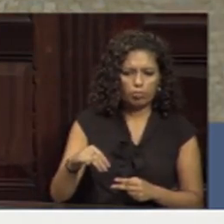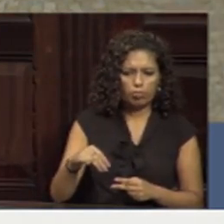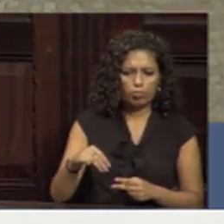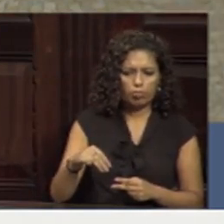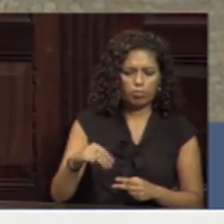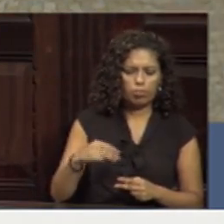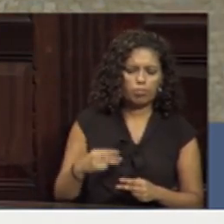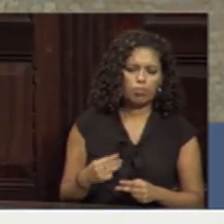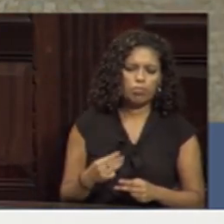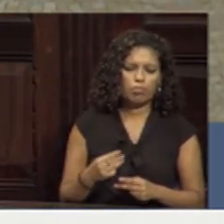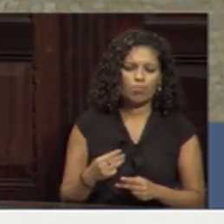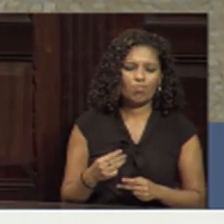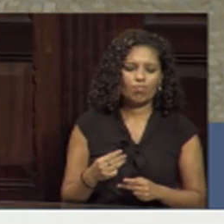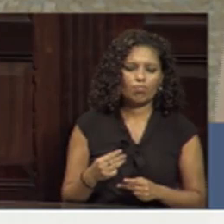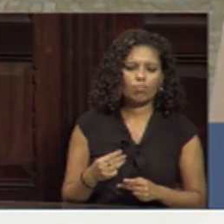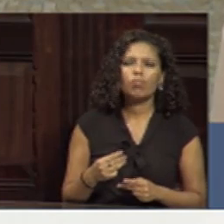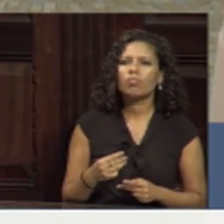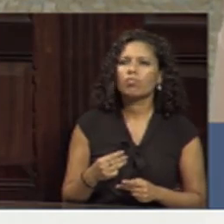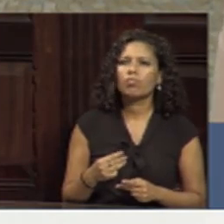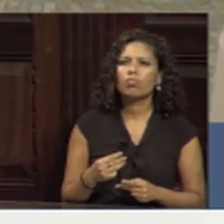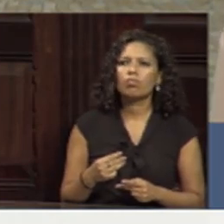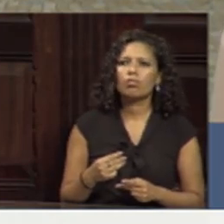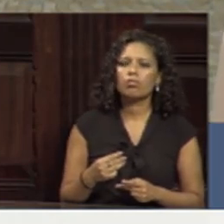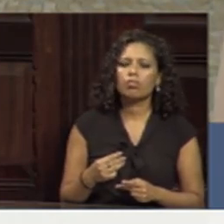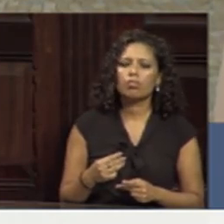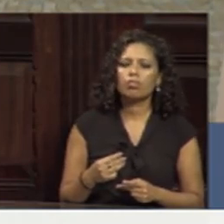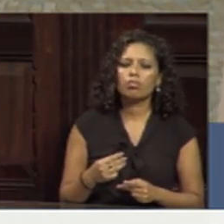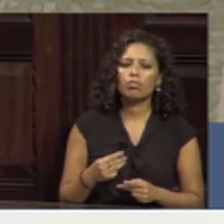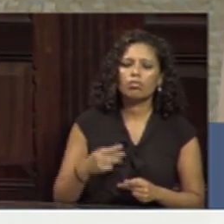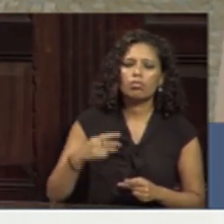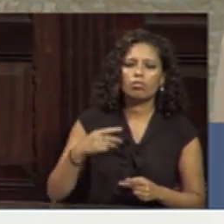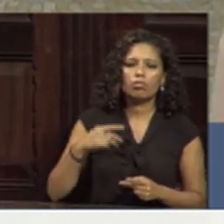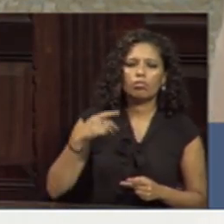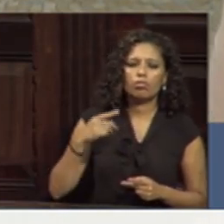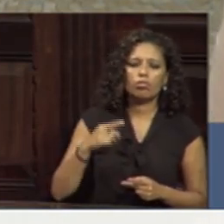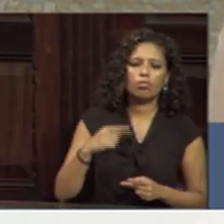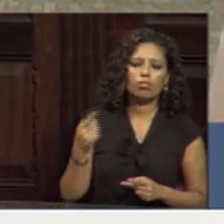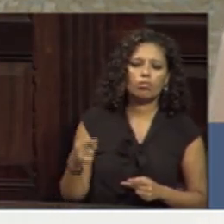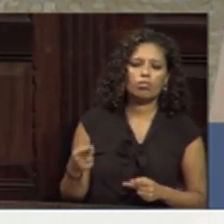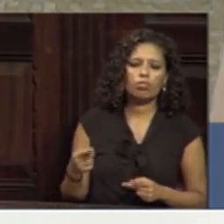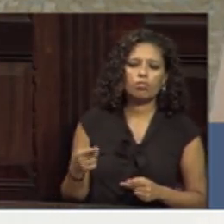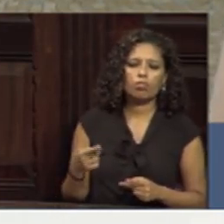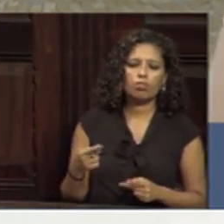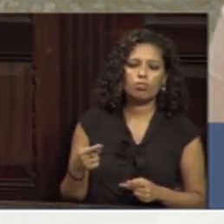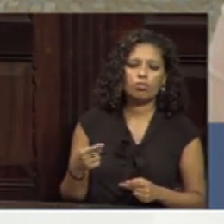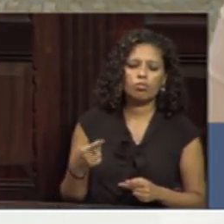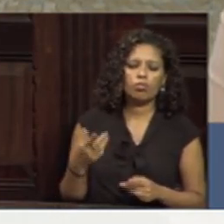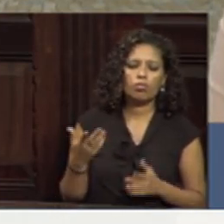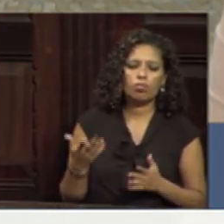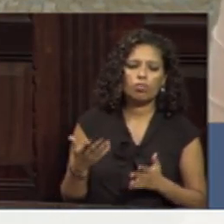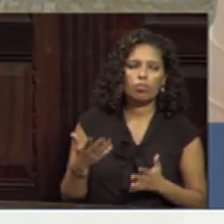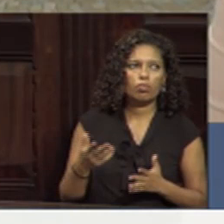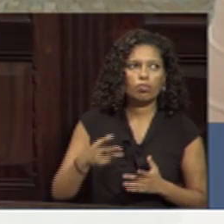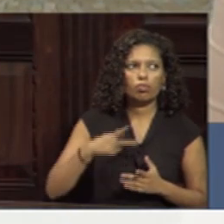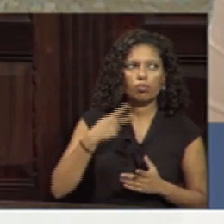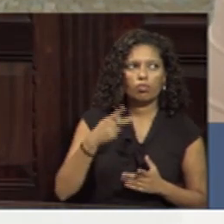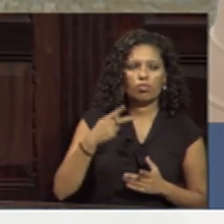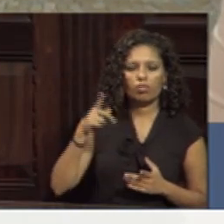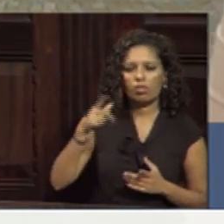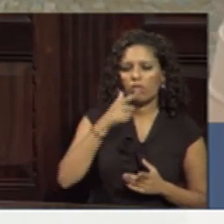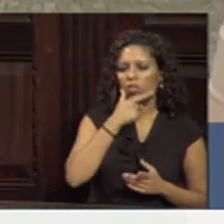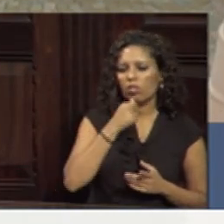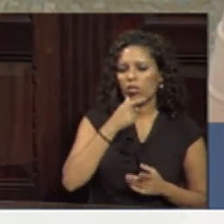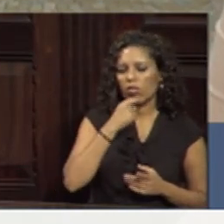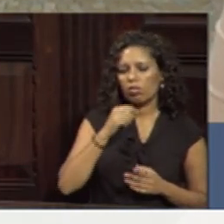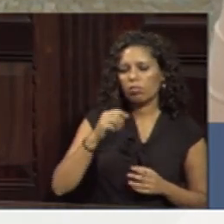conheço fora daqui, conheci na campanha também, de perto, mais de perto. É um homem maravilhoso, é